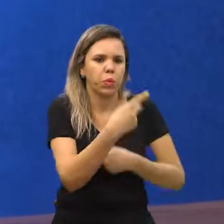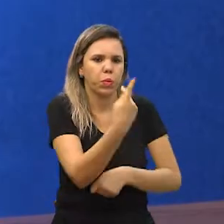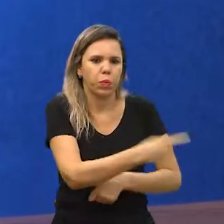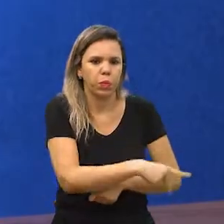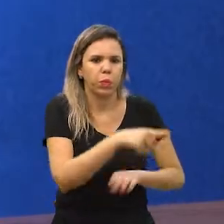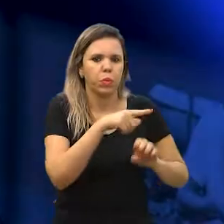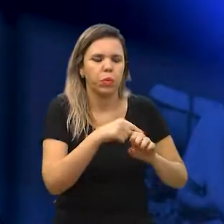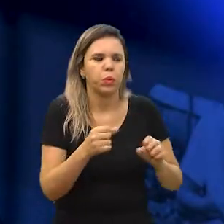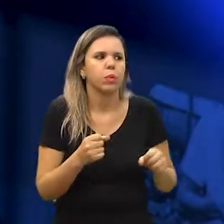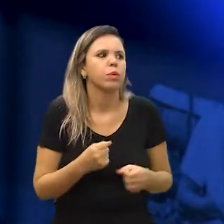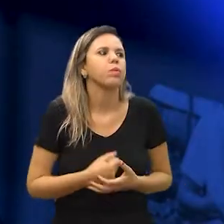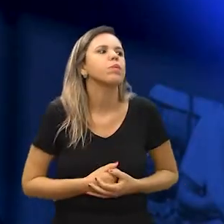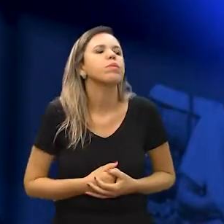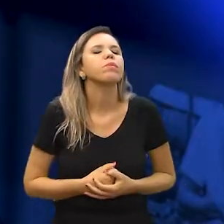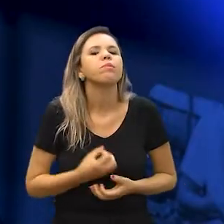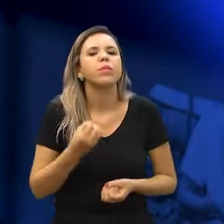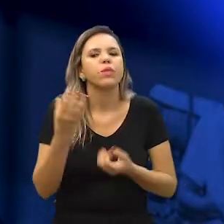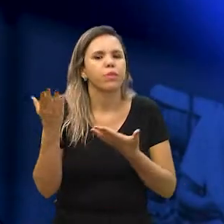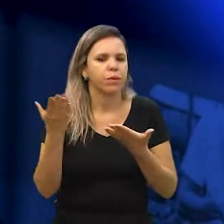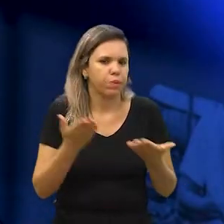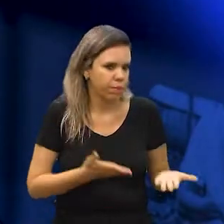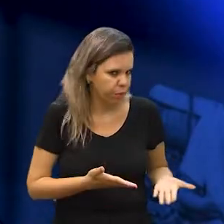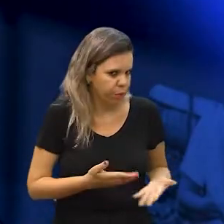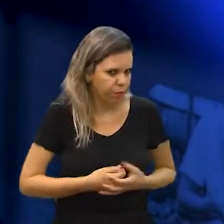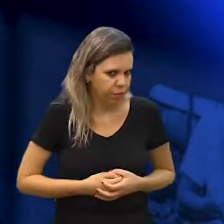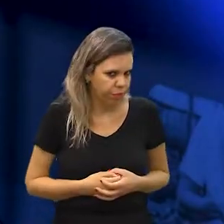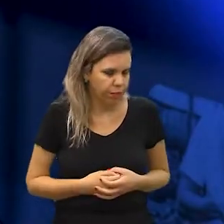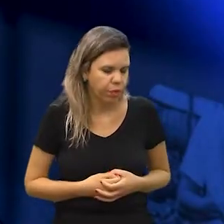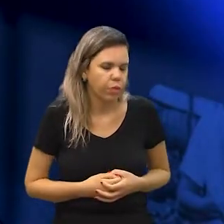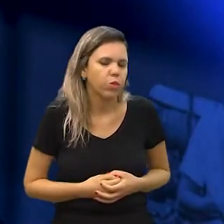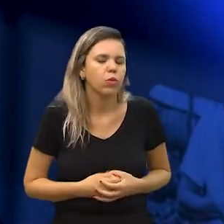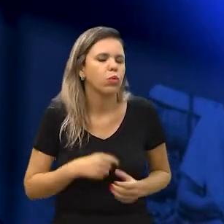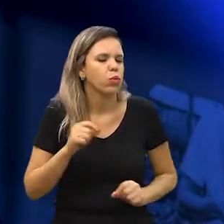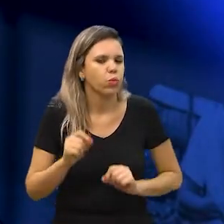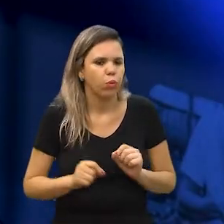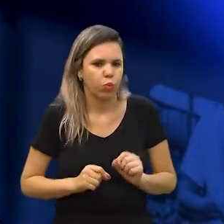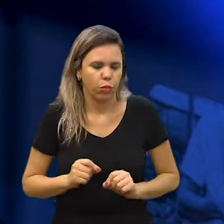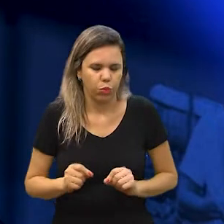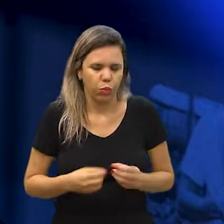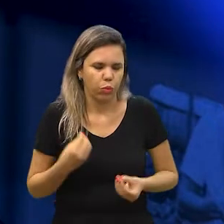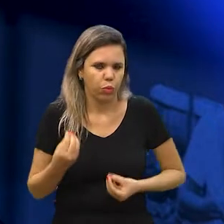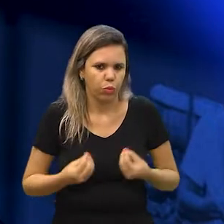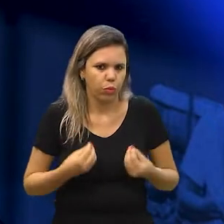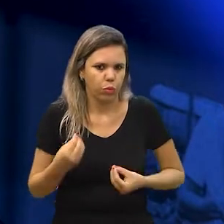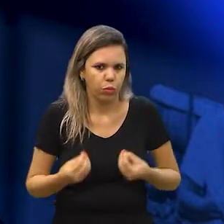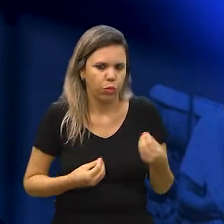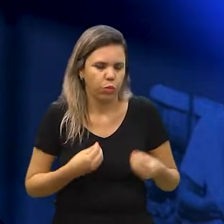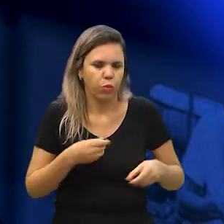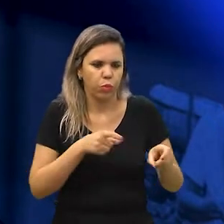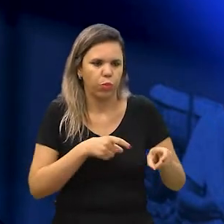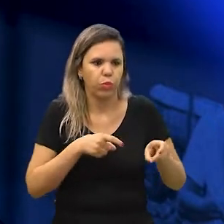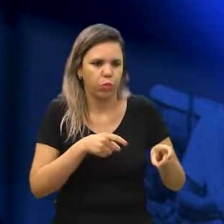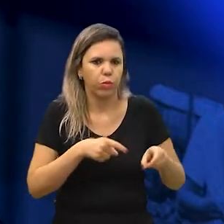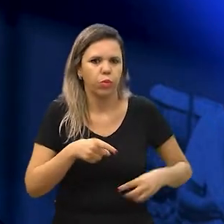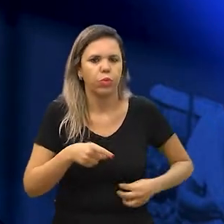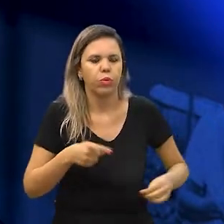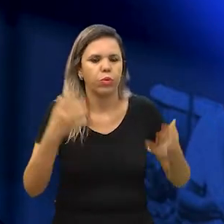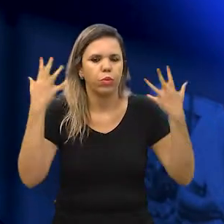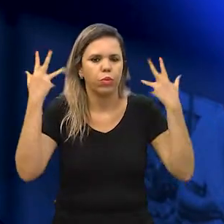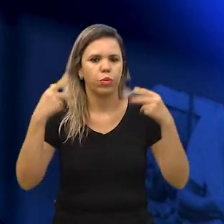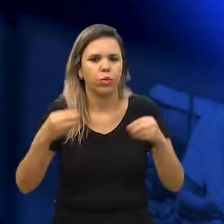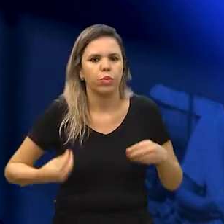esse empreendimento. Vanessa, seja bem-vinda. Conta para a gente como é que o agro faz parte da